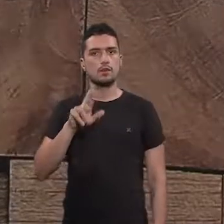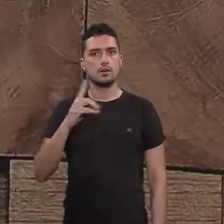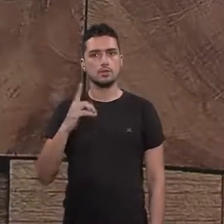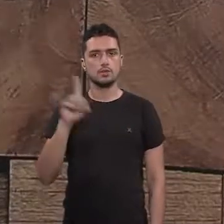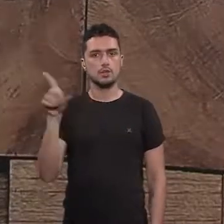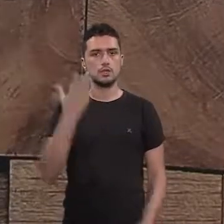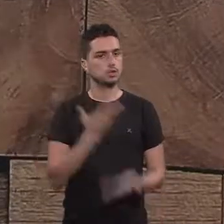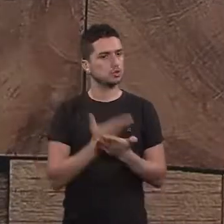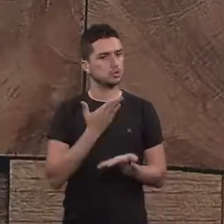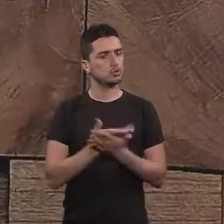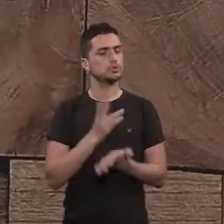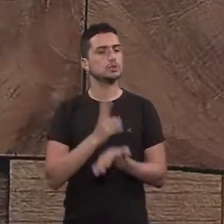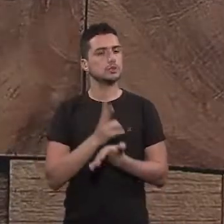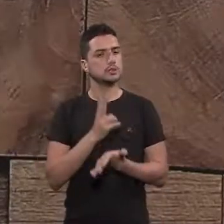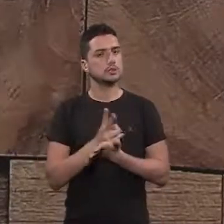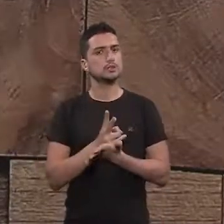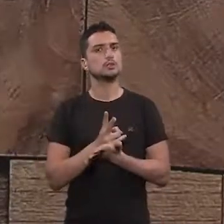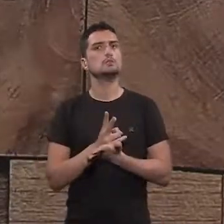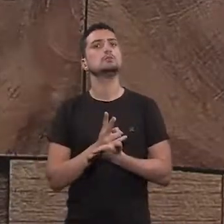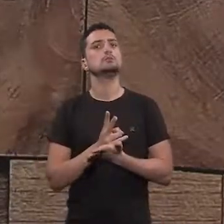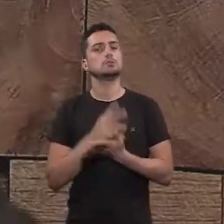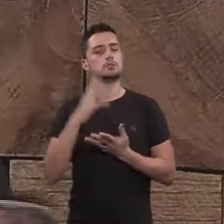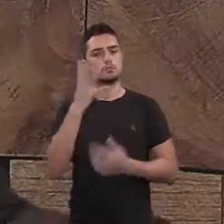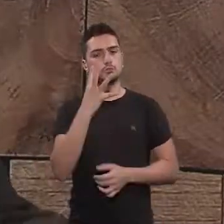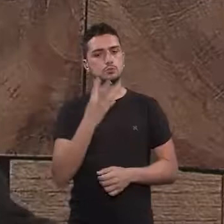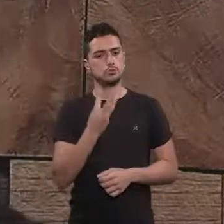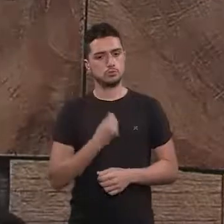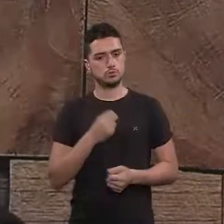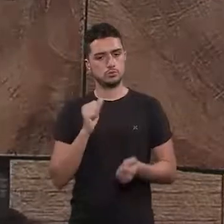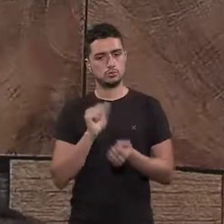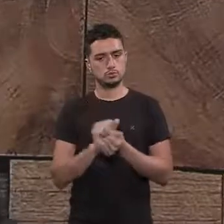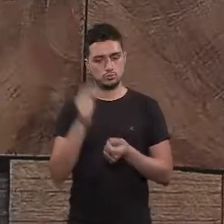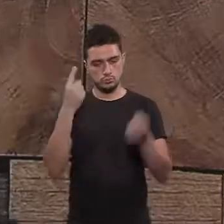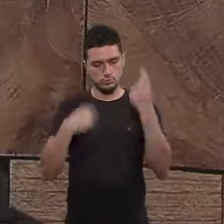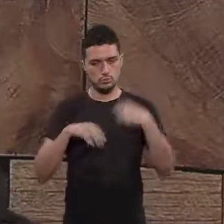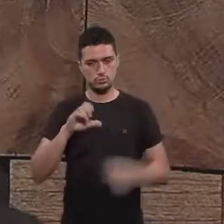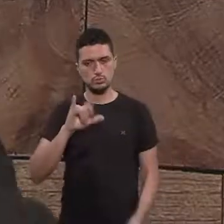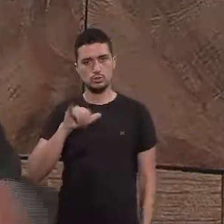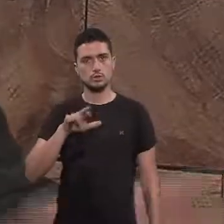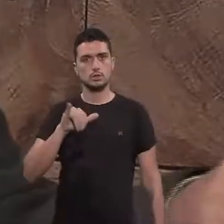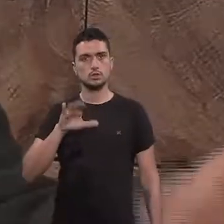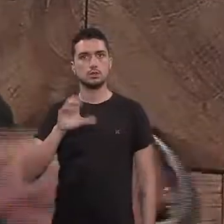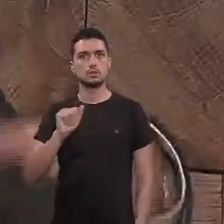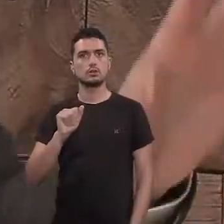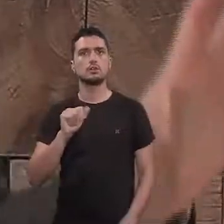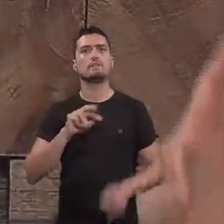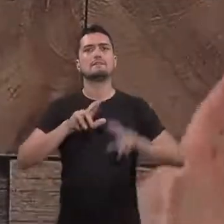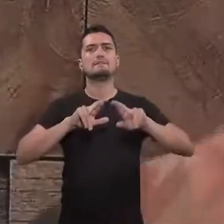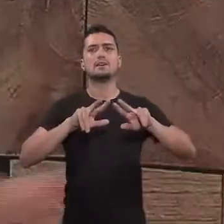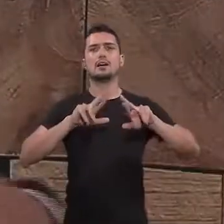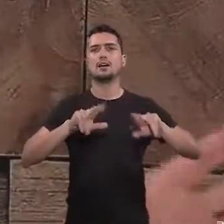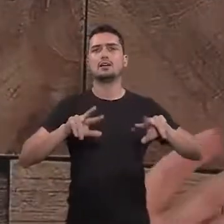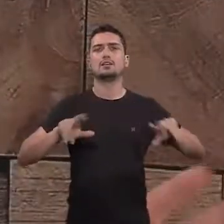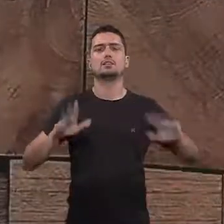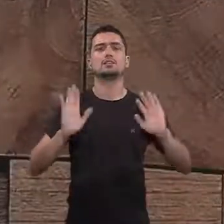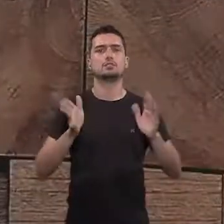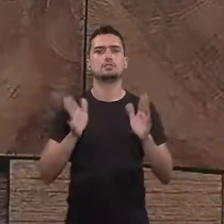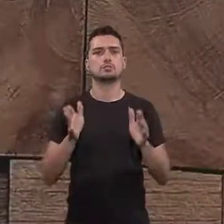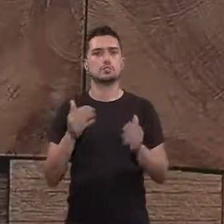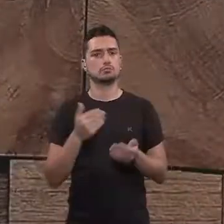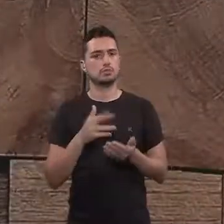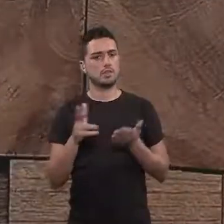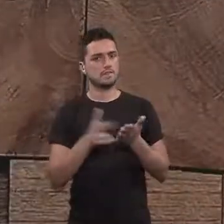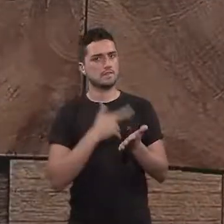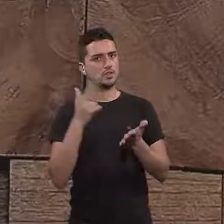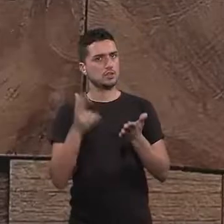sempre espiritualidade na prática clínica. Então, várias pesquisas já foram colocadas e são publicadas. É só acessar a internet e essas